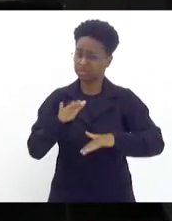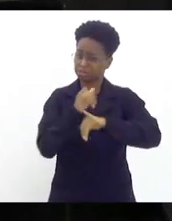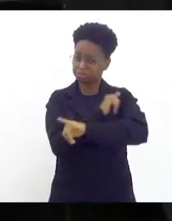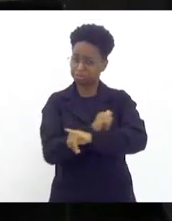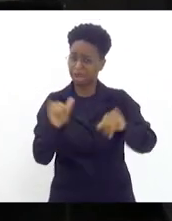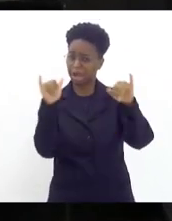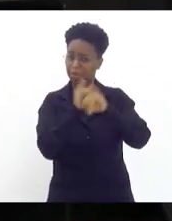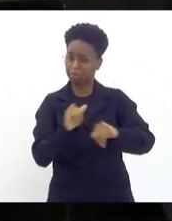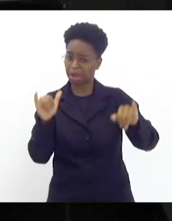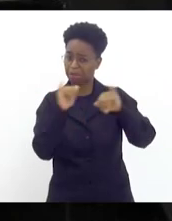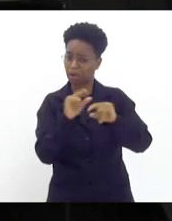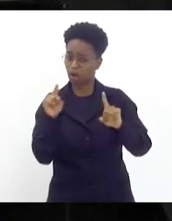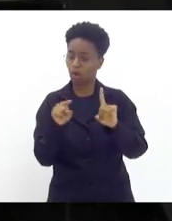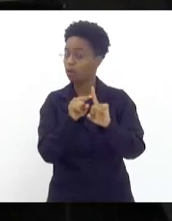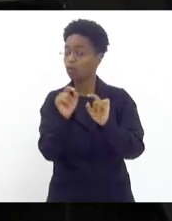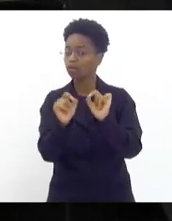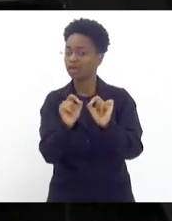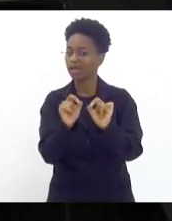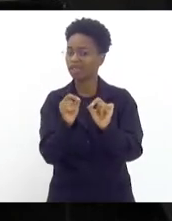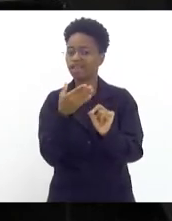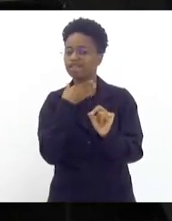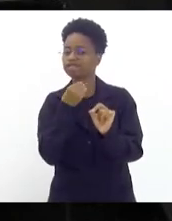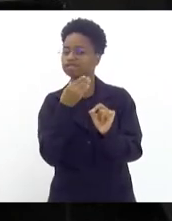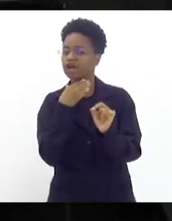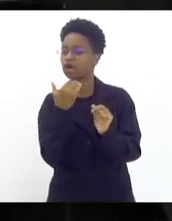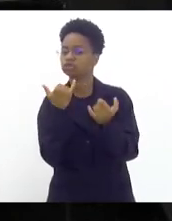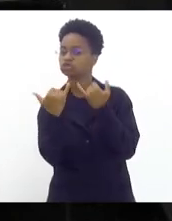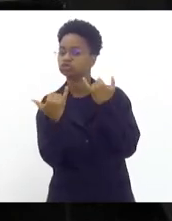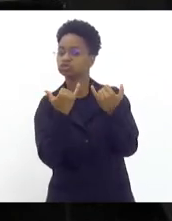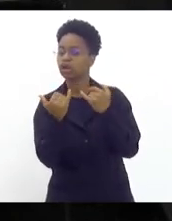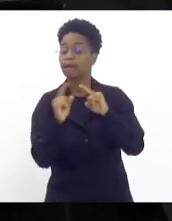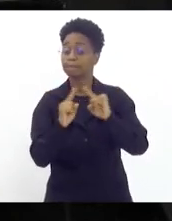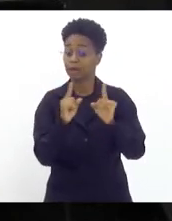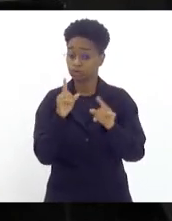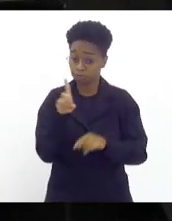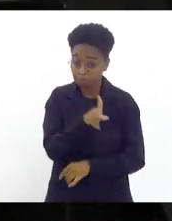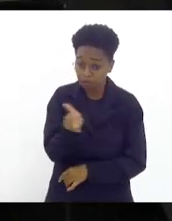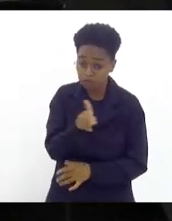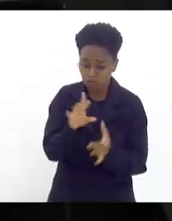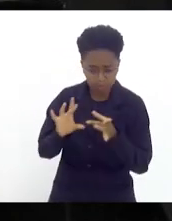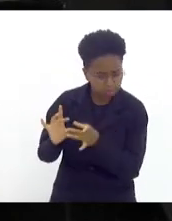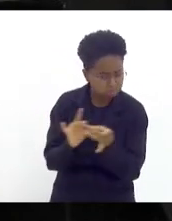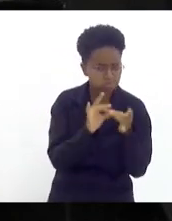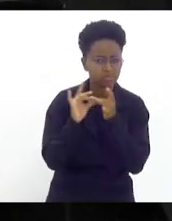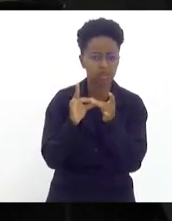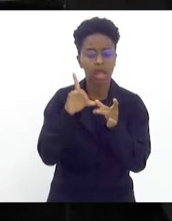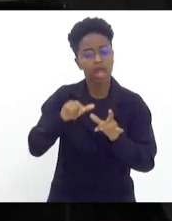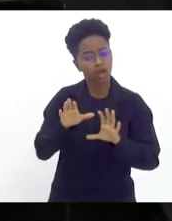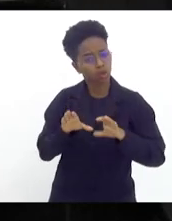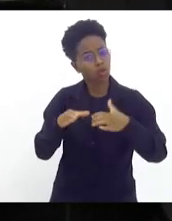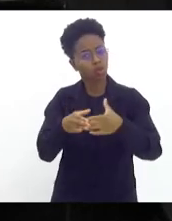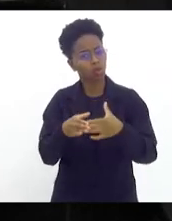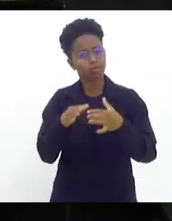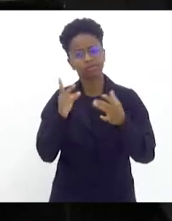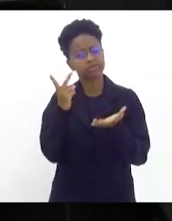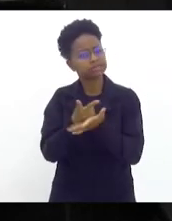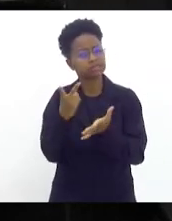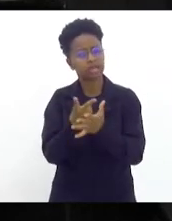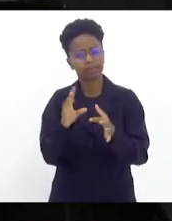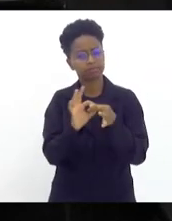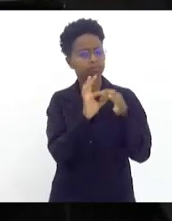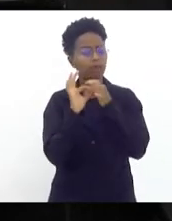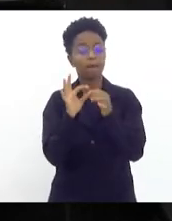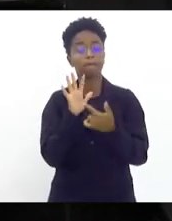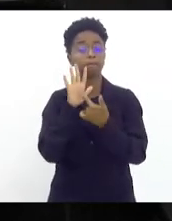Josemar esse objetivo mas essa Unidade dos professores que é uma categoria una ela